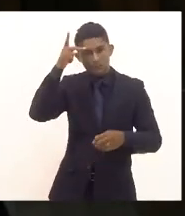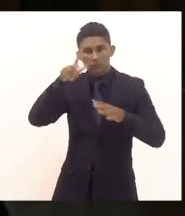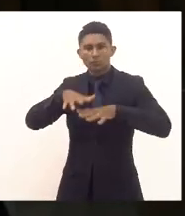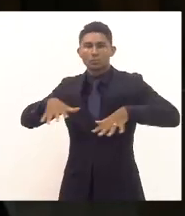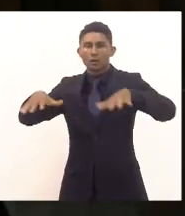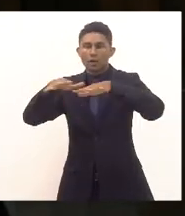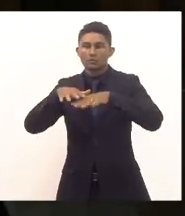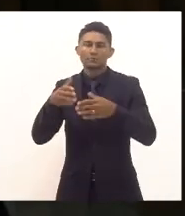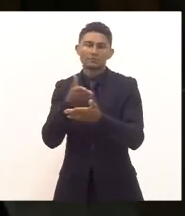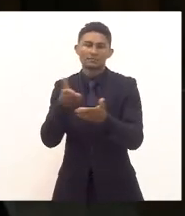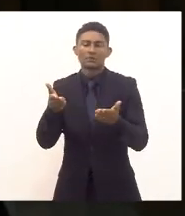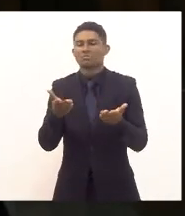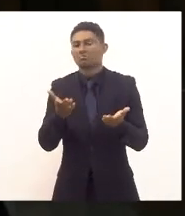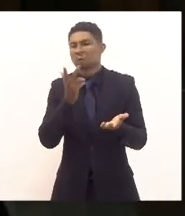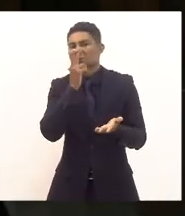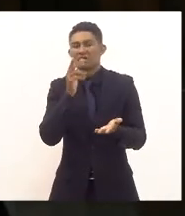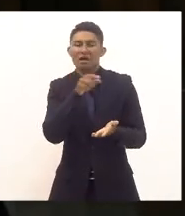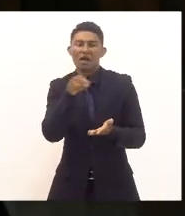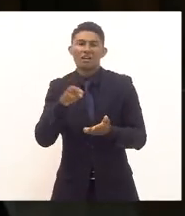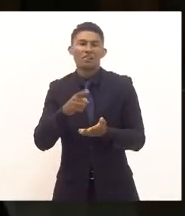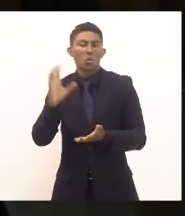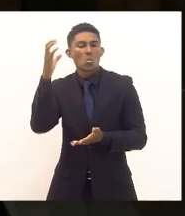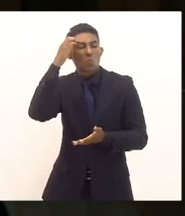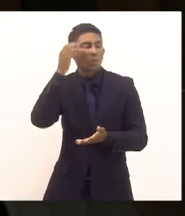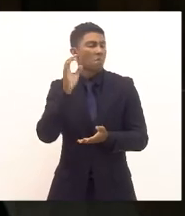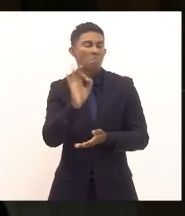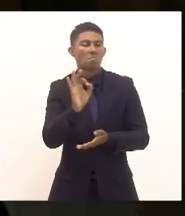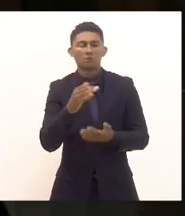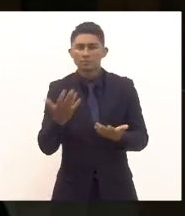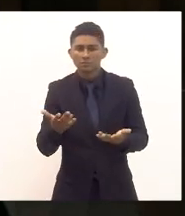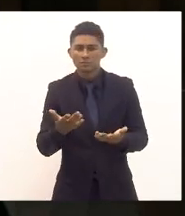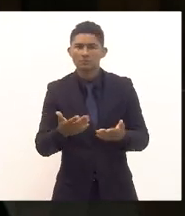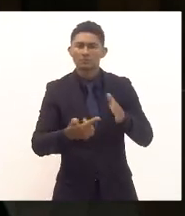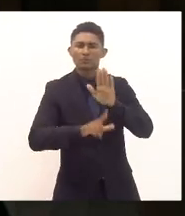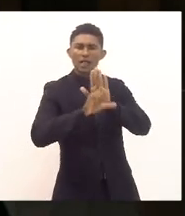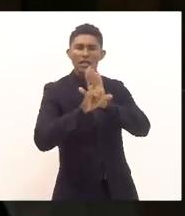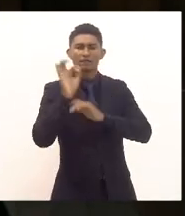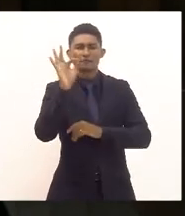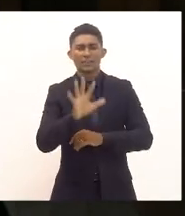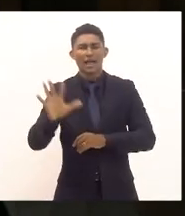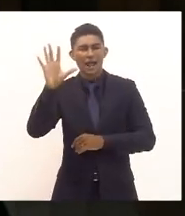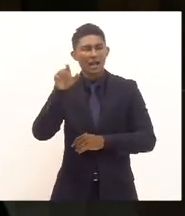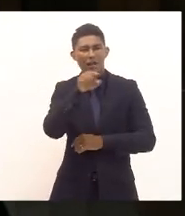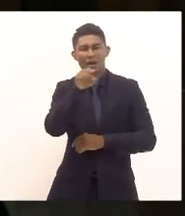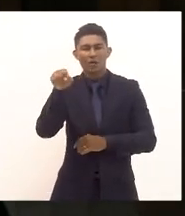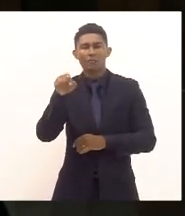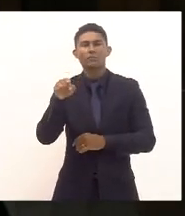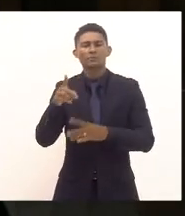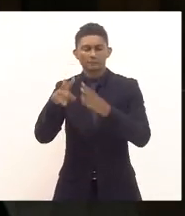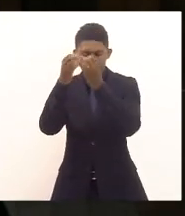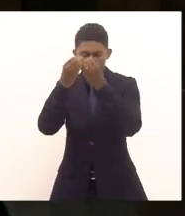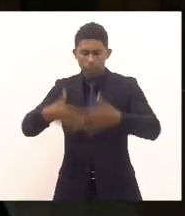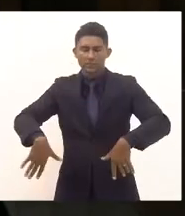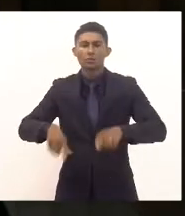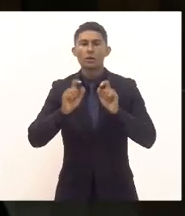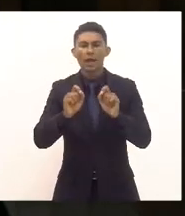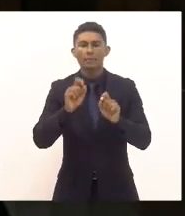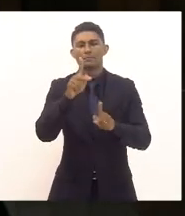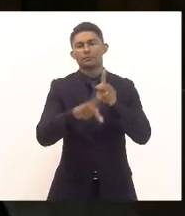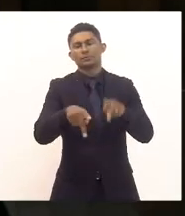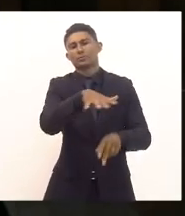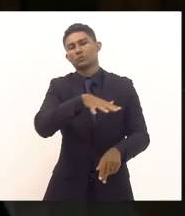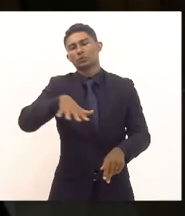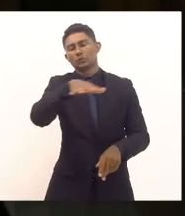são responsabilizados a Legislação Federal é um caos para o consumidor só beneficia